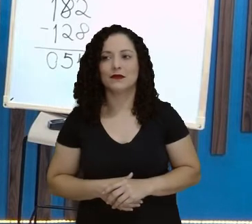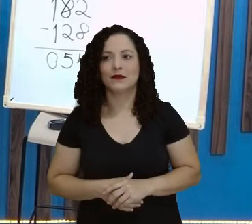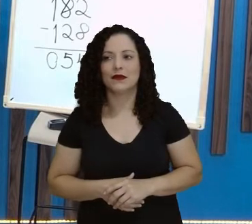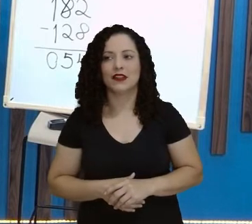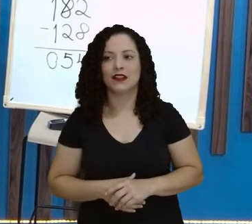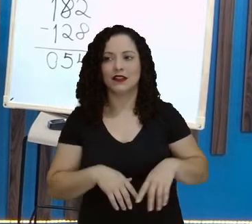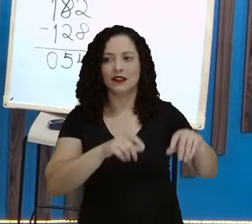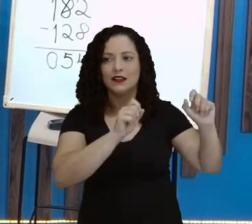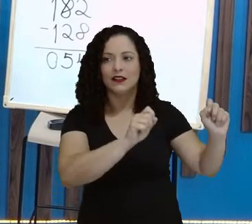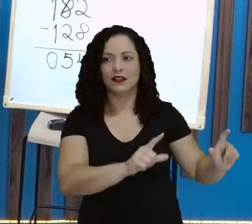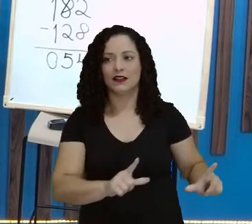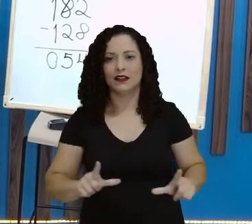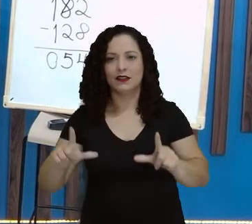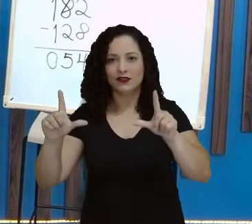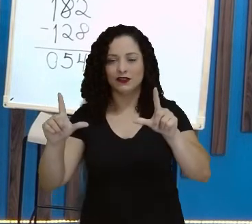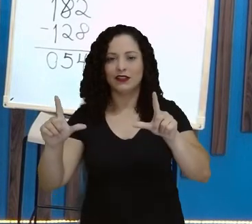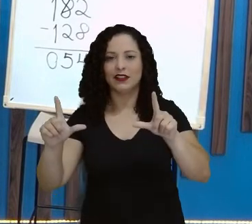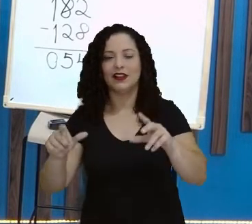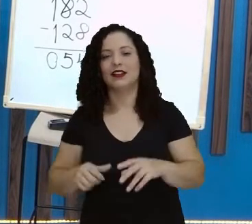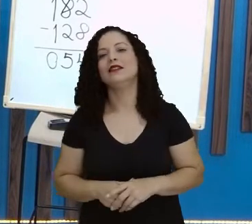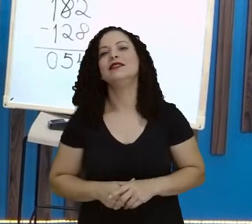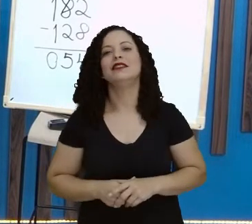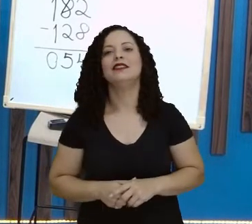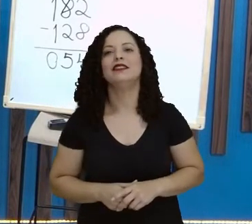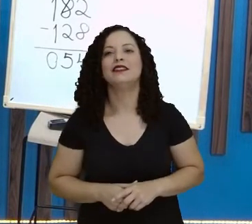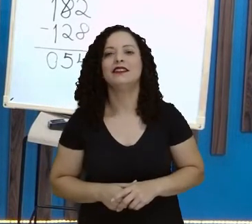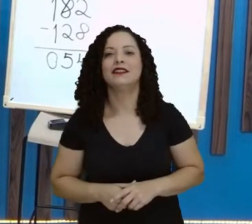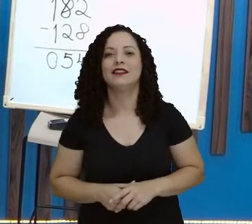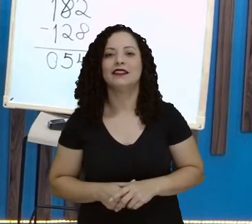Vamos passar aqui o slide. Passou, ok.